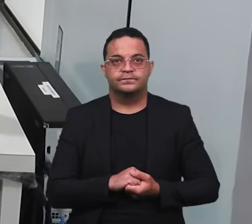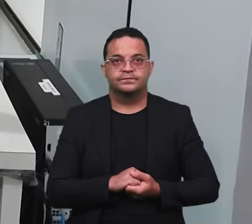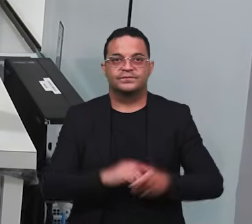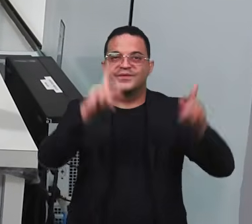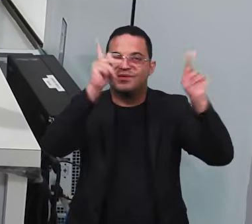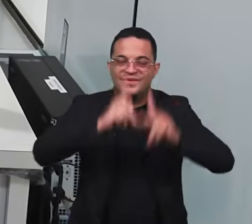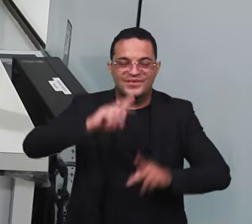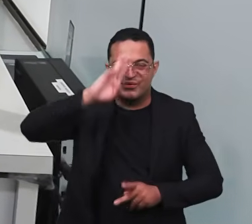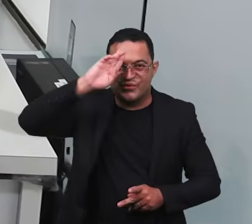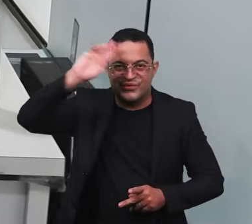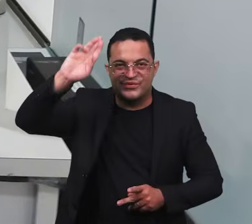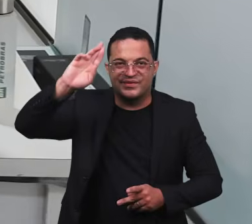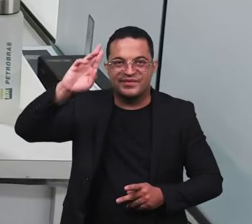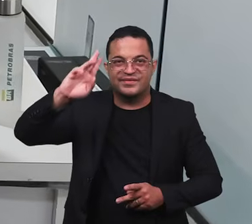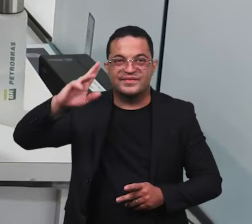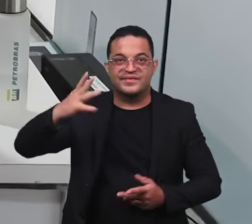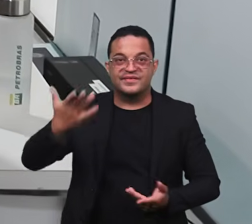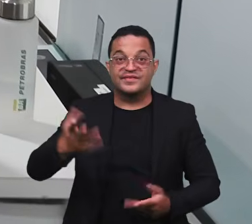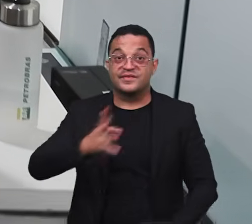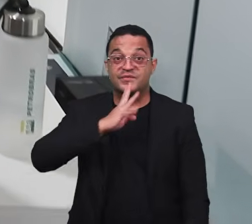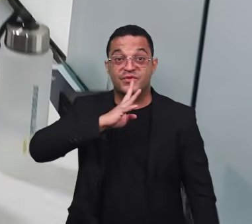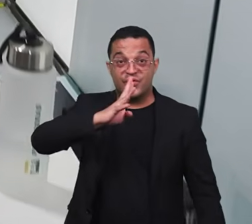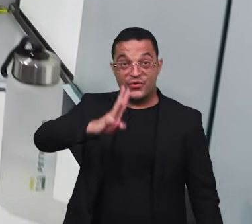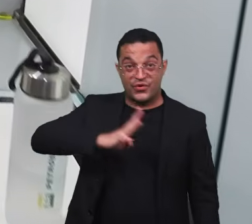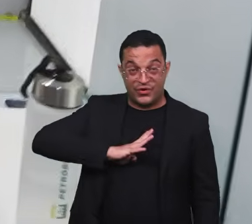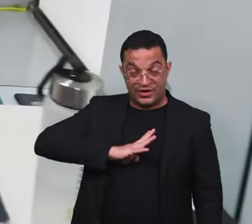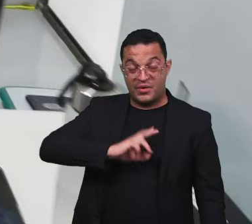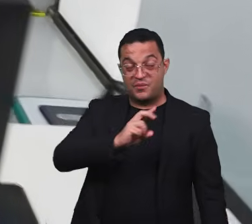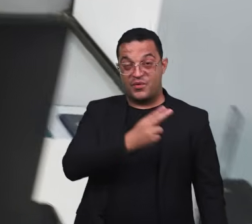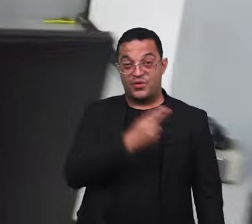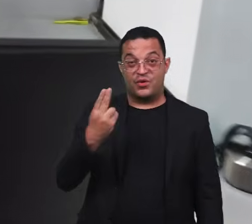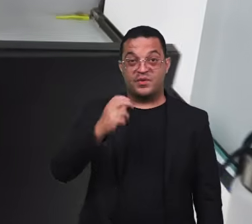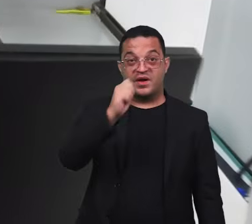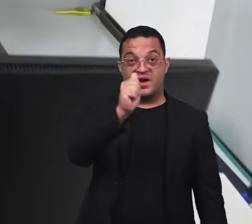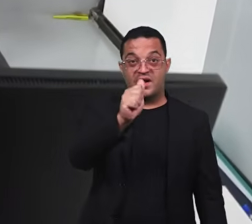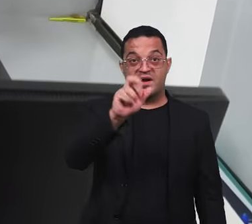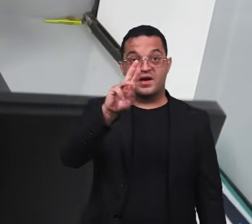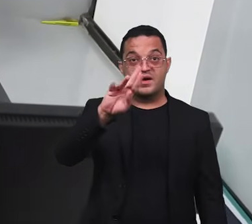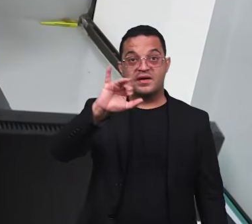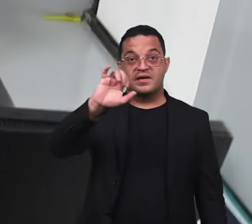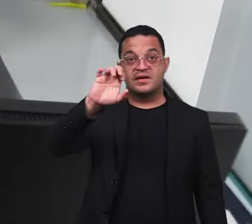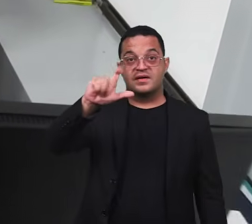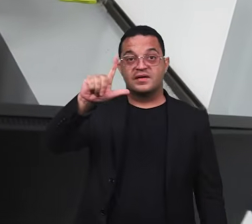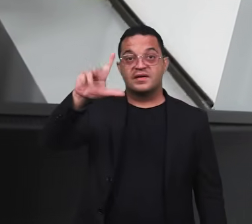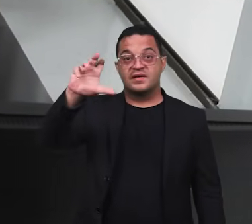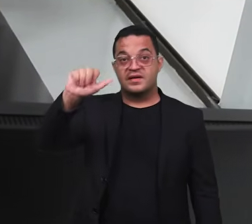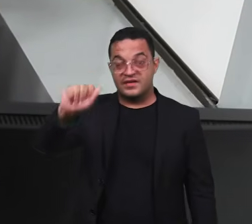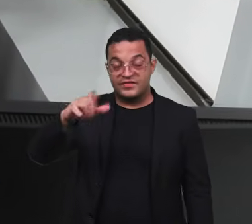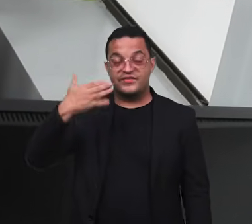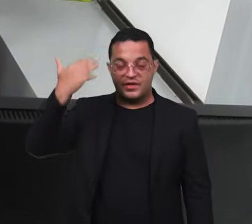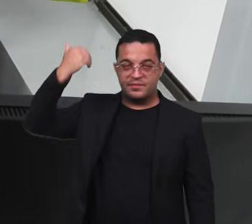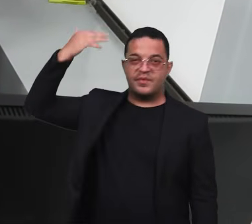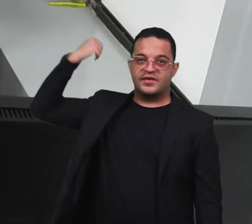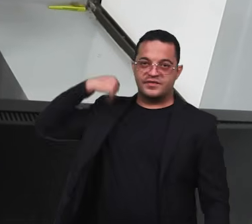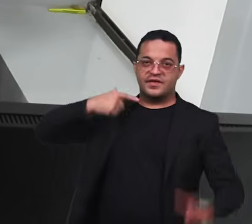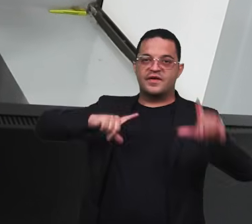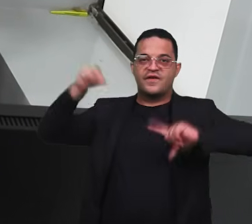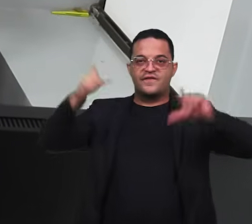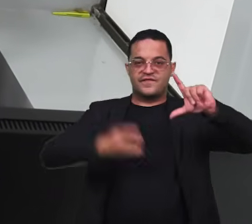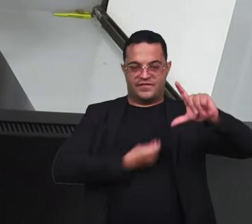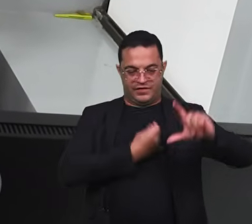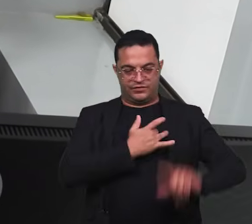A paz do Senhor, meus irmãos. Vocês já me conhecem, eu sou Ariela. Gravei por algum tempo Viver com Saúde, com